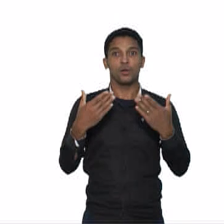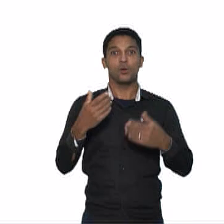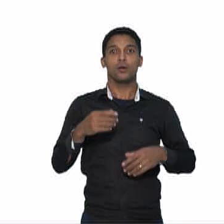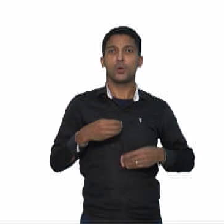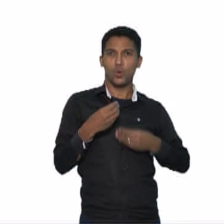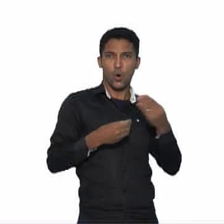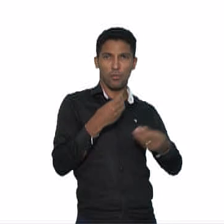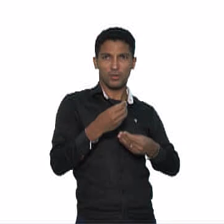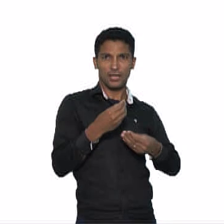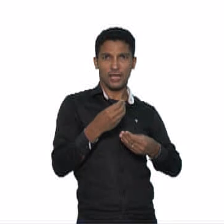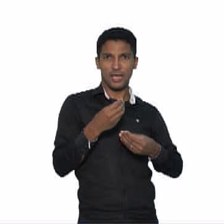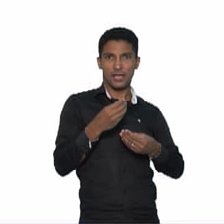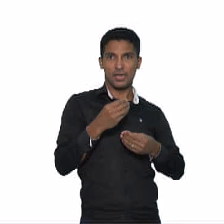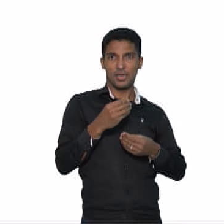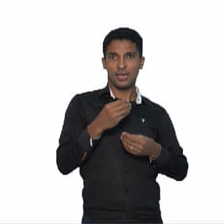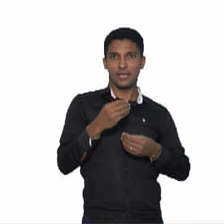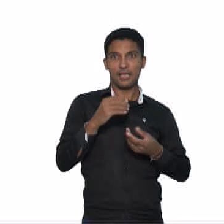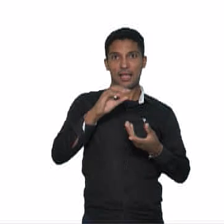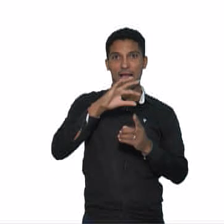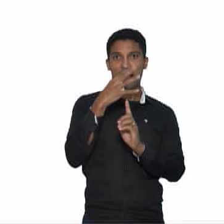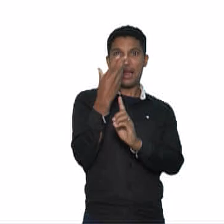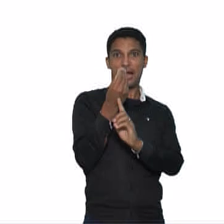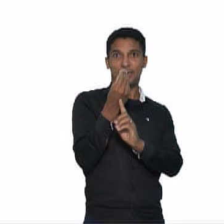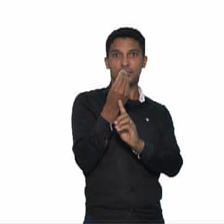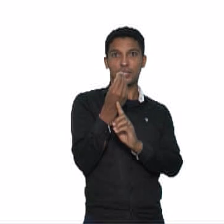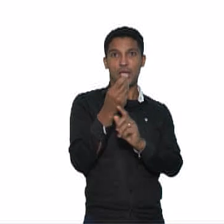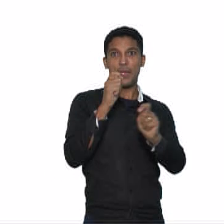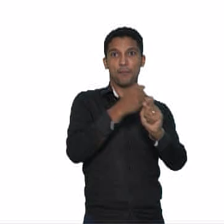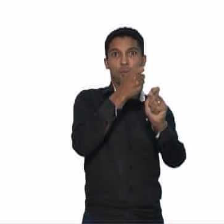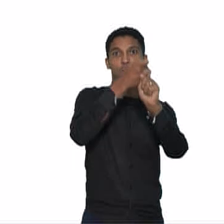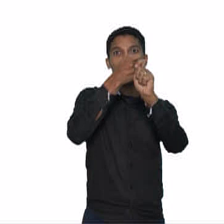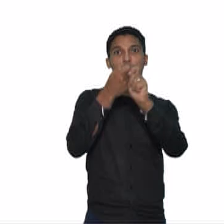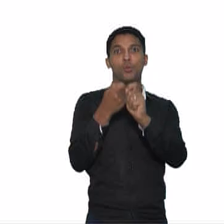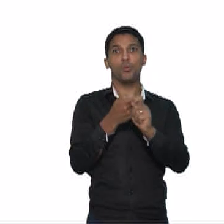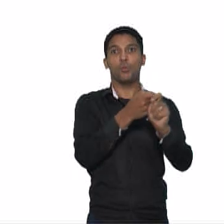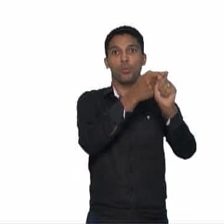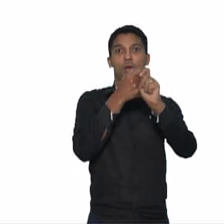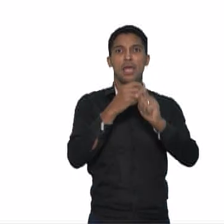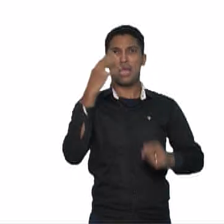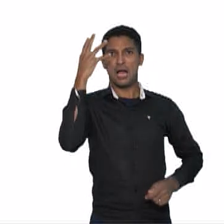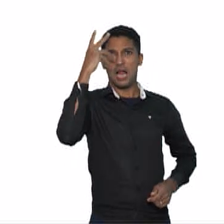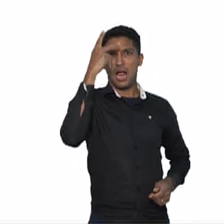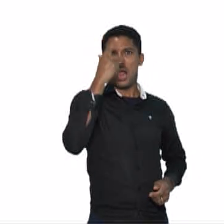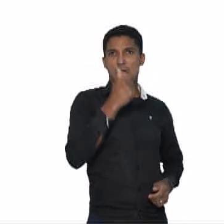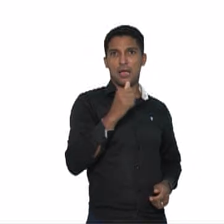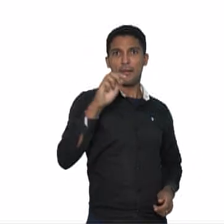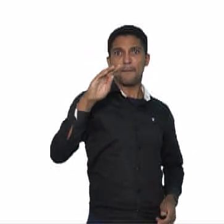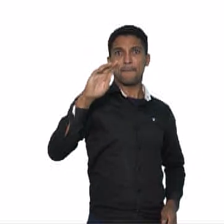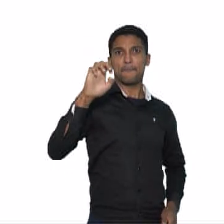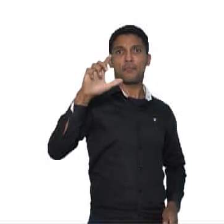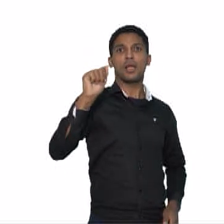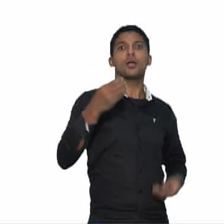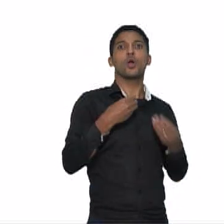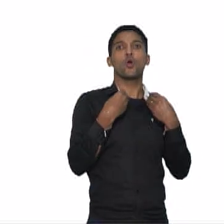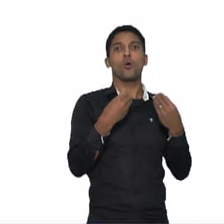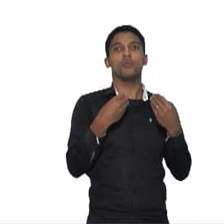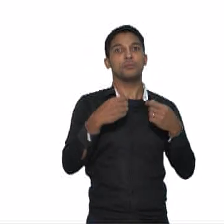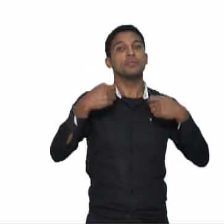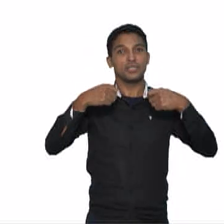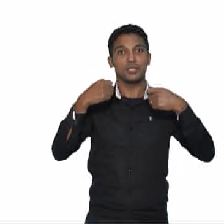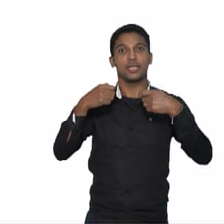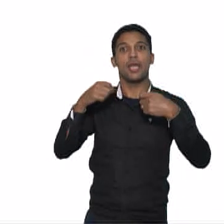seria bela na medida em que imitasse não só as formas da natureza, mas sim que os artistas clássicos gregos e